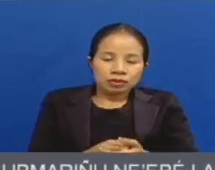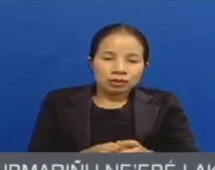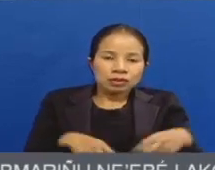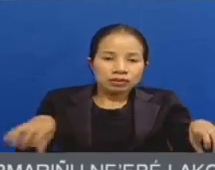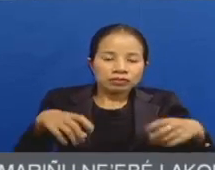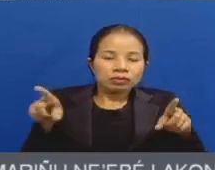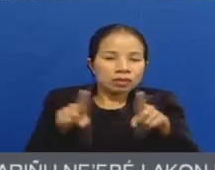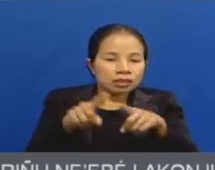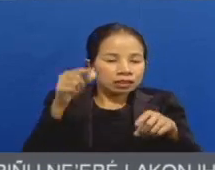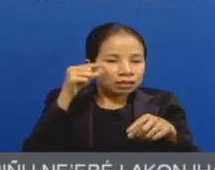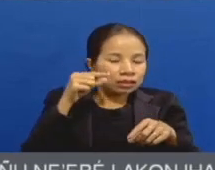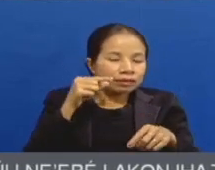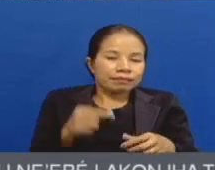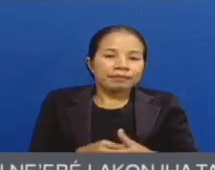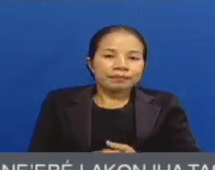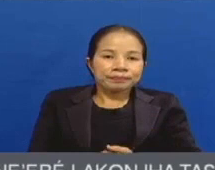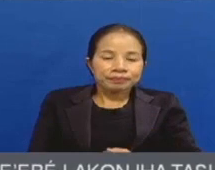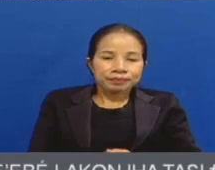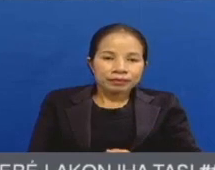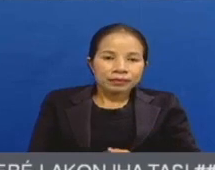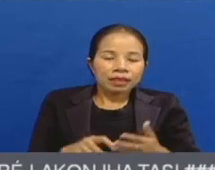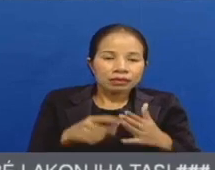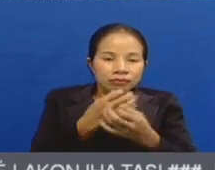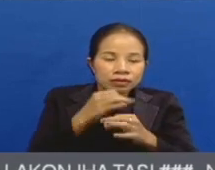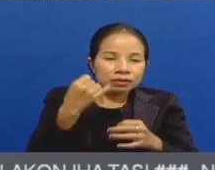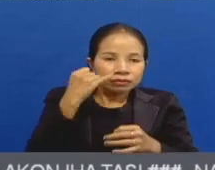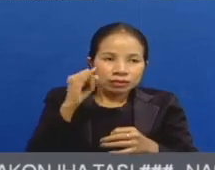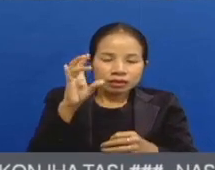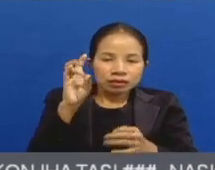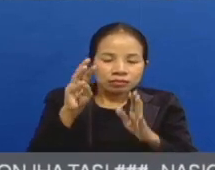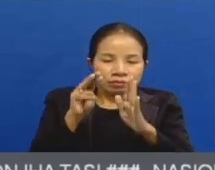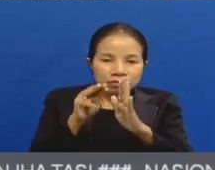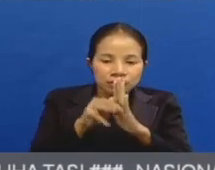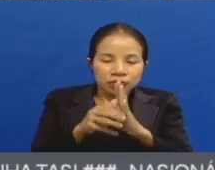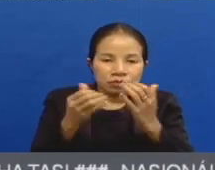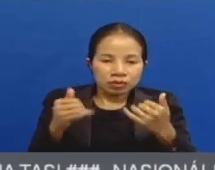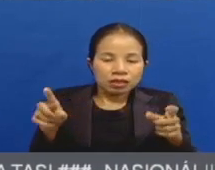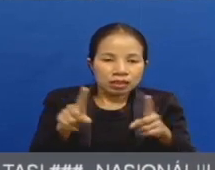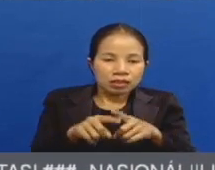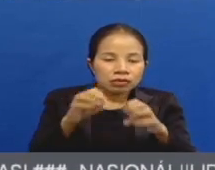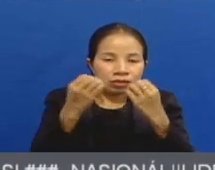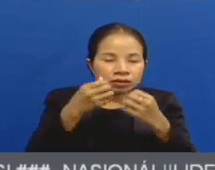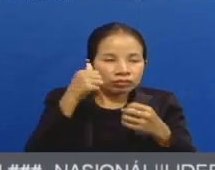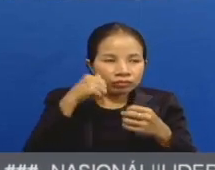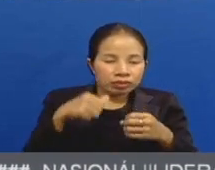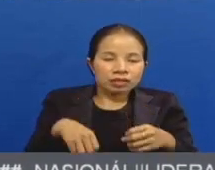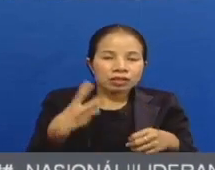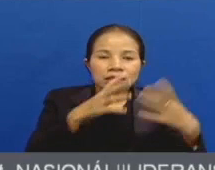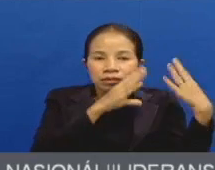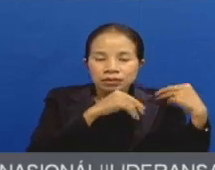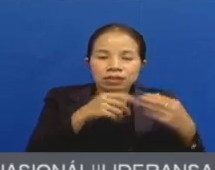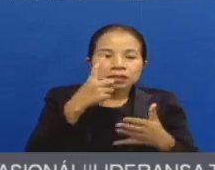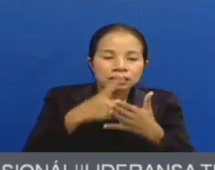ba igualdade gênero ninia dega takutu itani entrevista segmento setmundus esang uhinian anesan ready veto itani esperanza sira ba